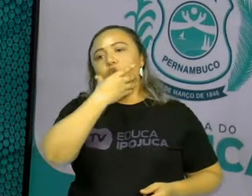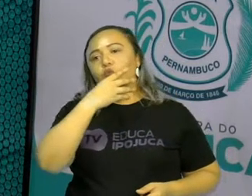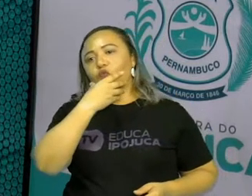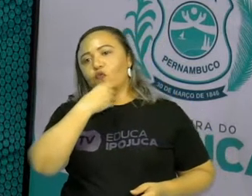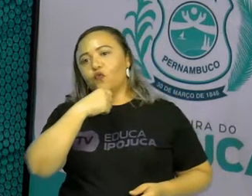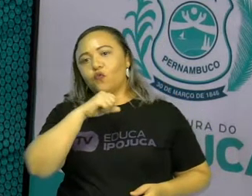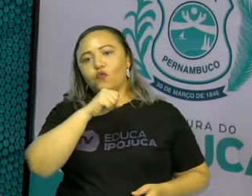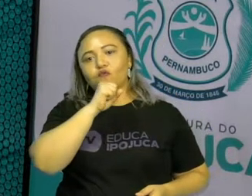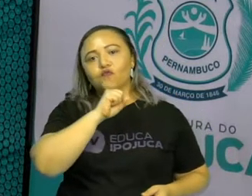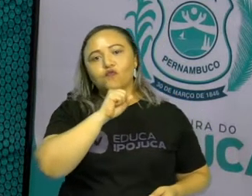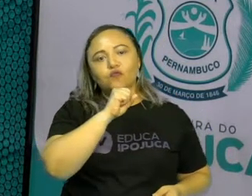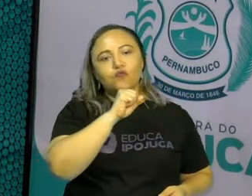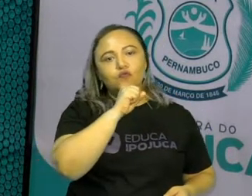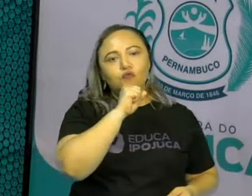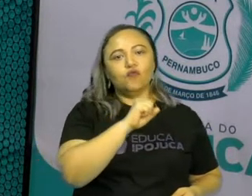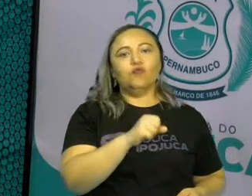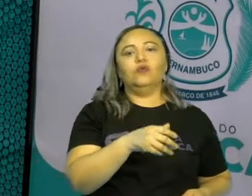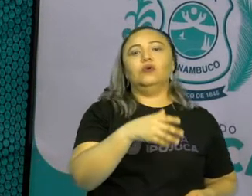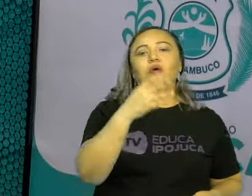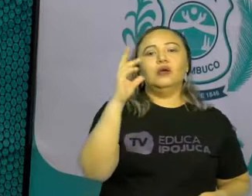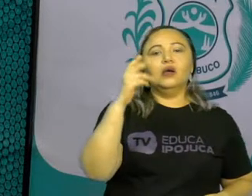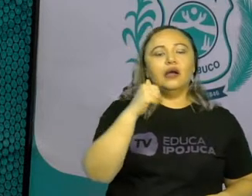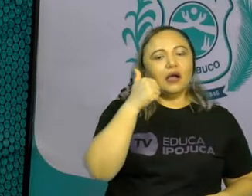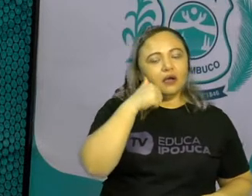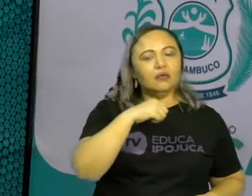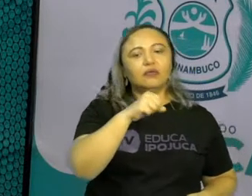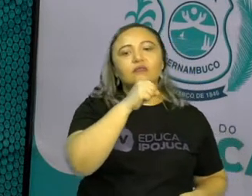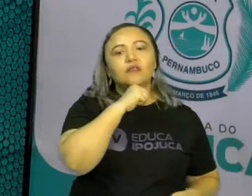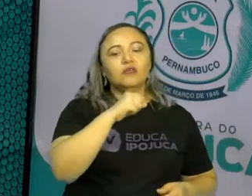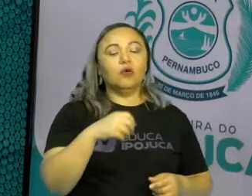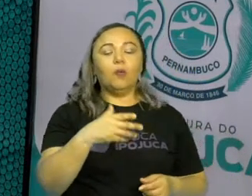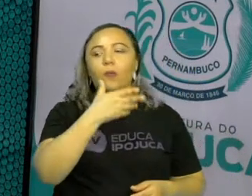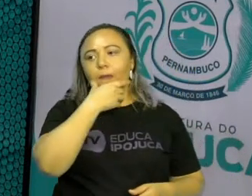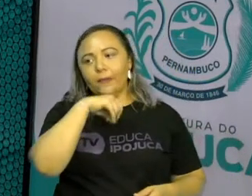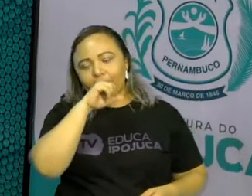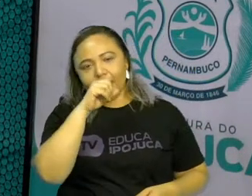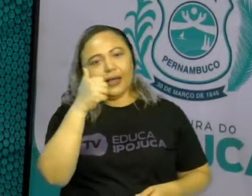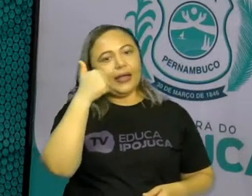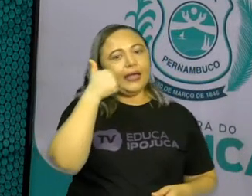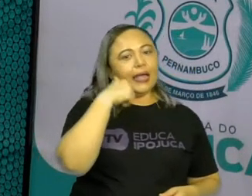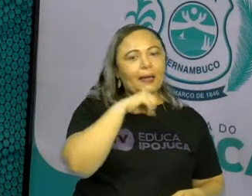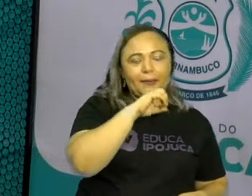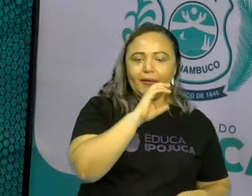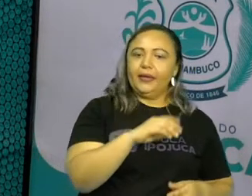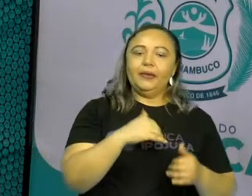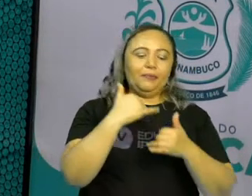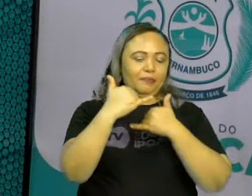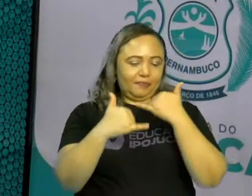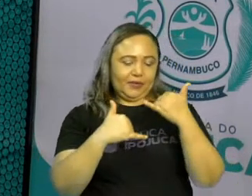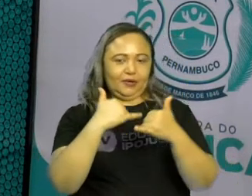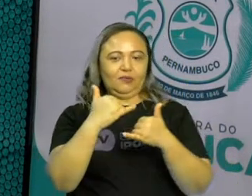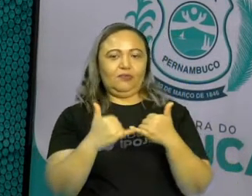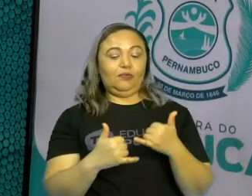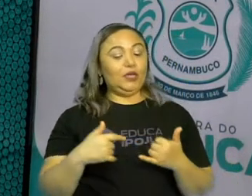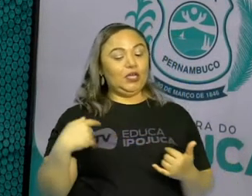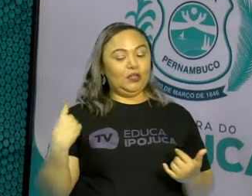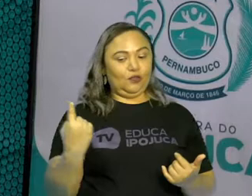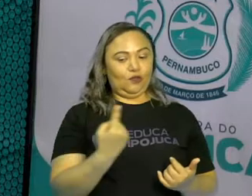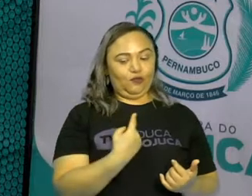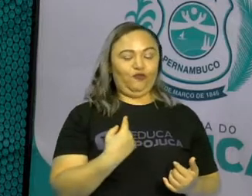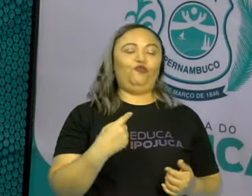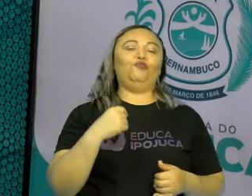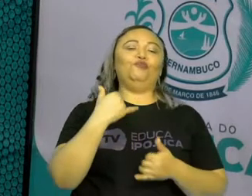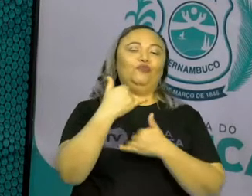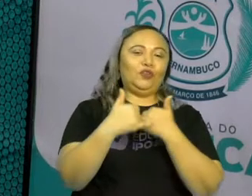avós brincaram, os nossos pais brincaram, nós brincamos e assim